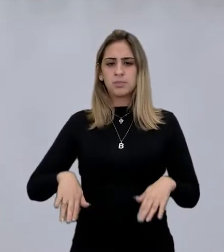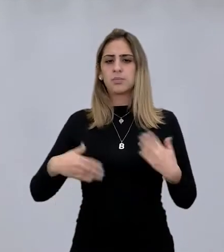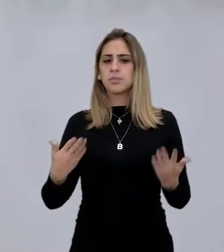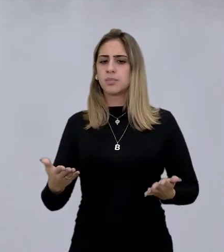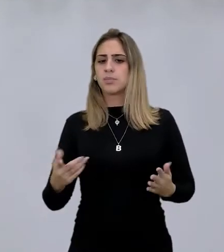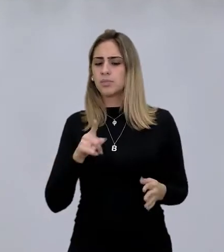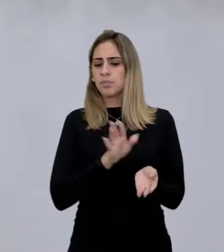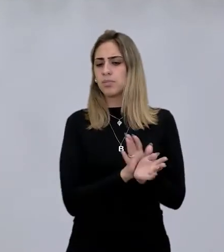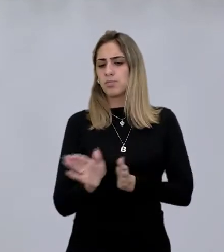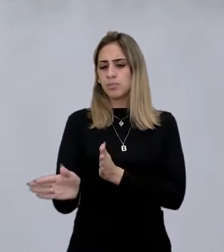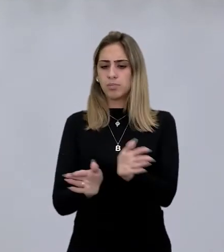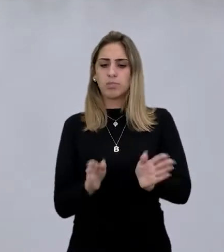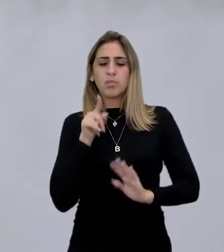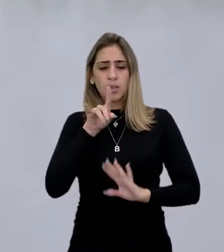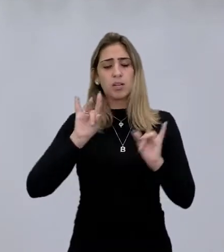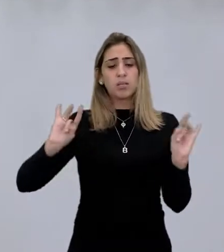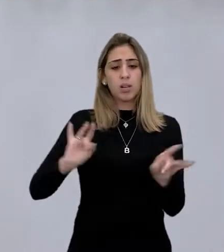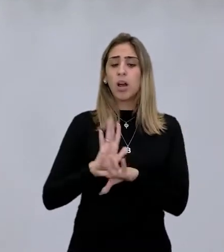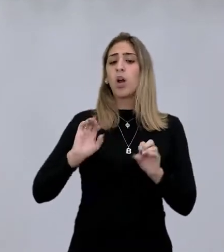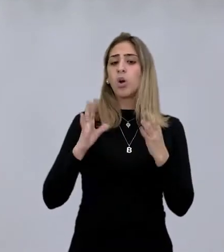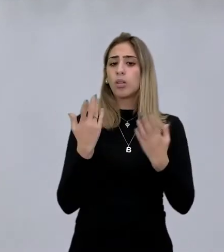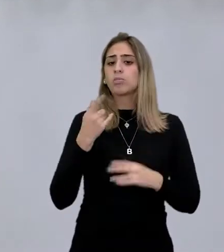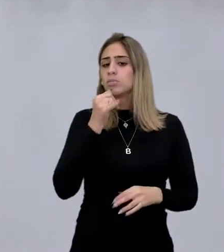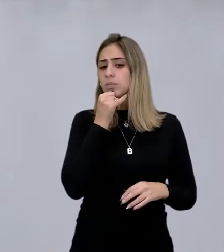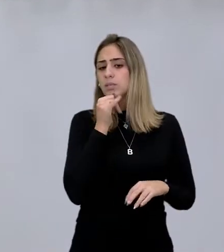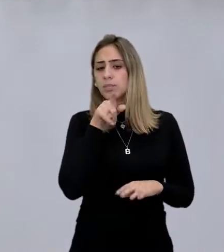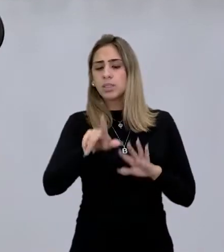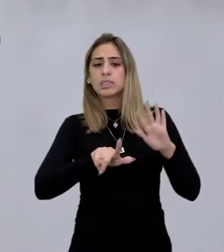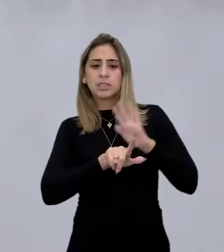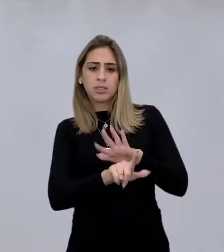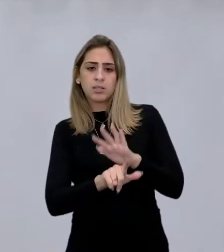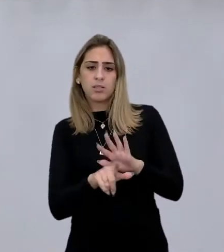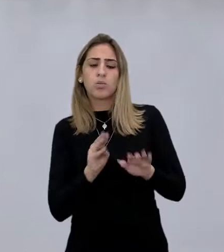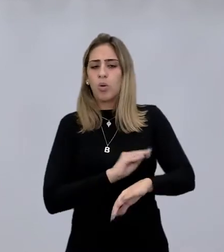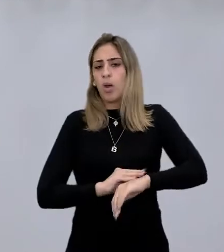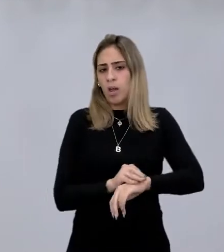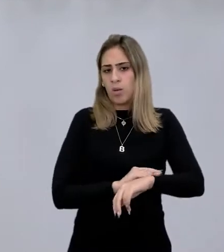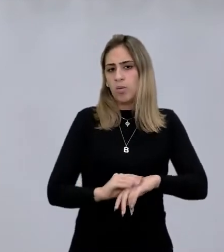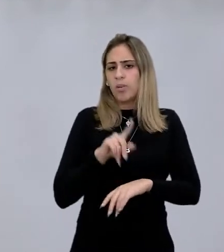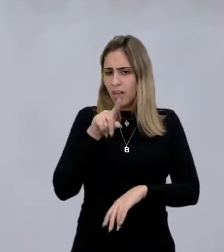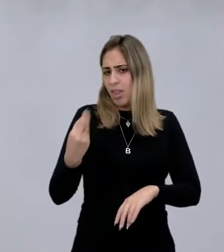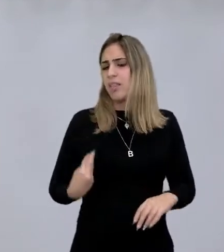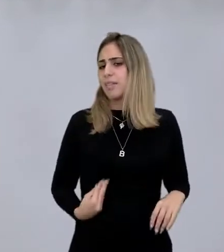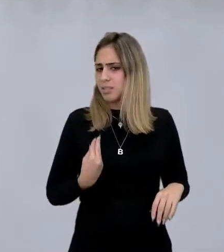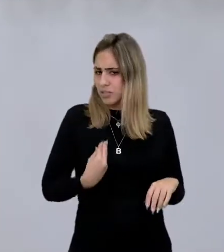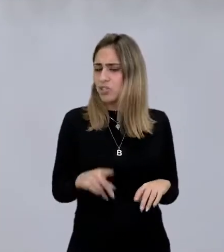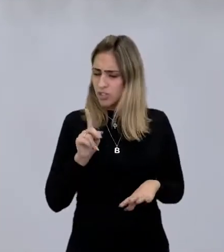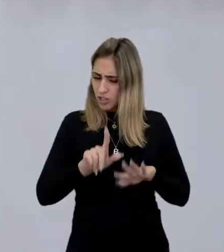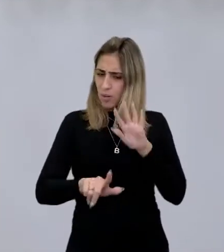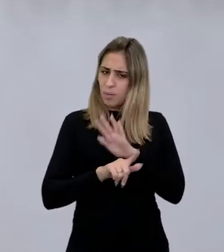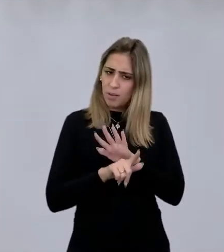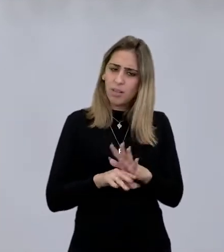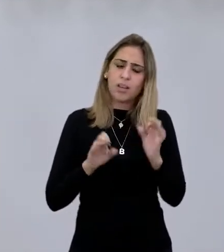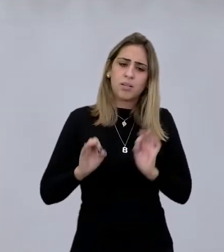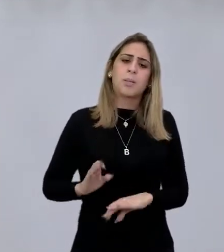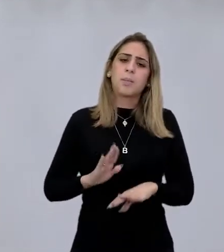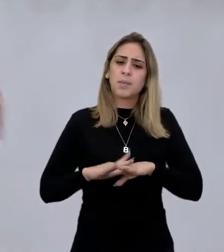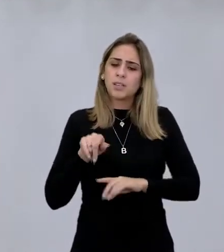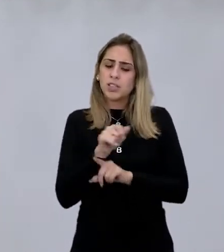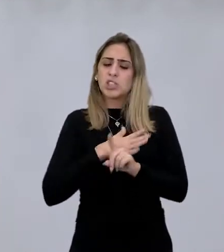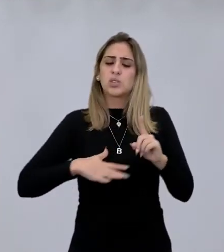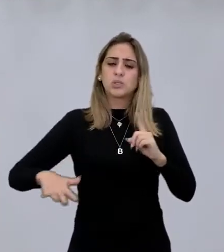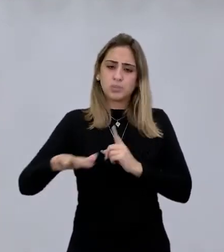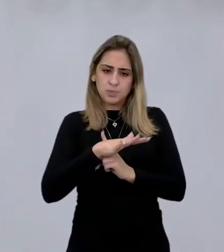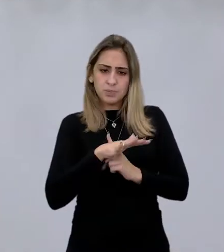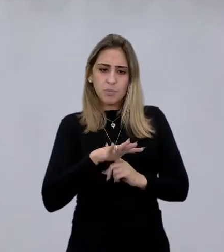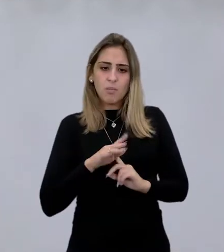o desvio, ele acontece como um exemplo dessa lei do álcool. Ela existe, ela é uma lei vigente, só que a